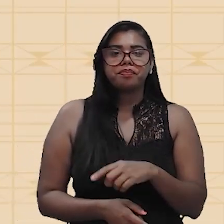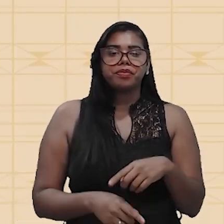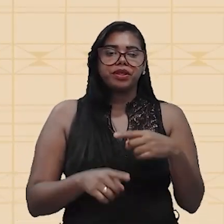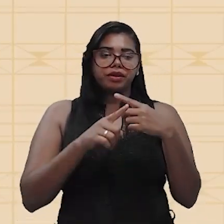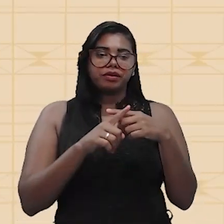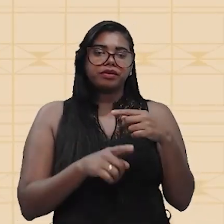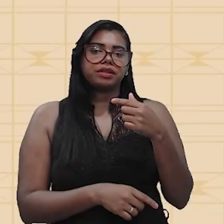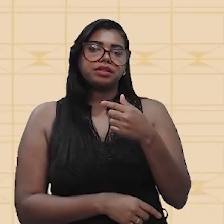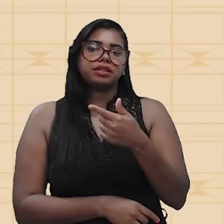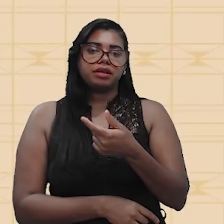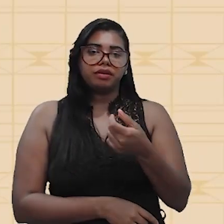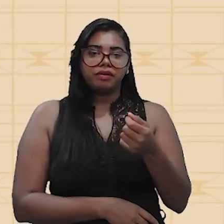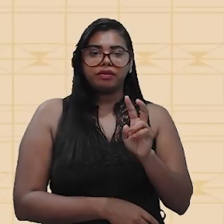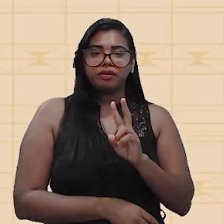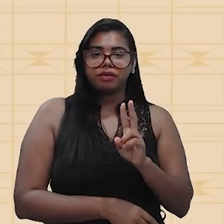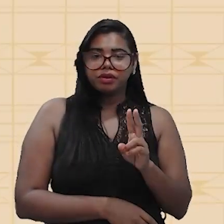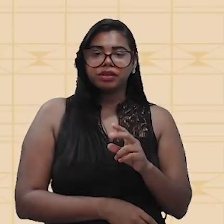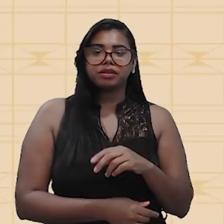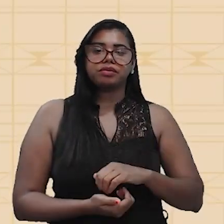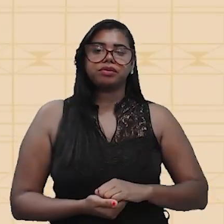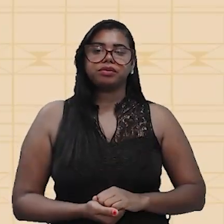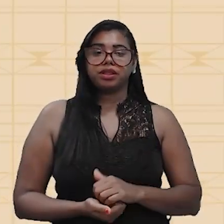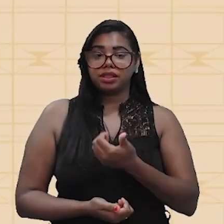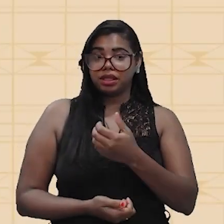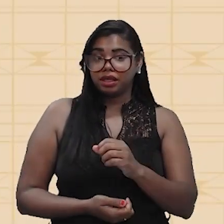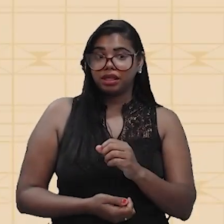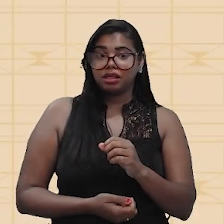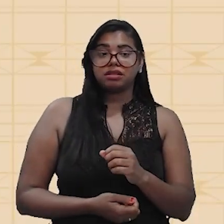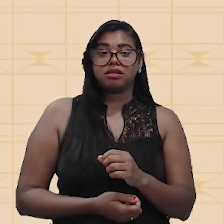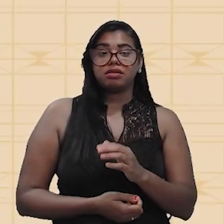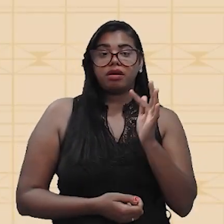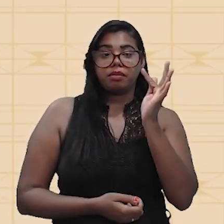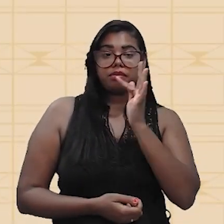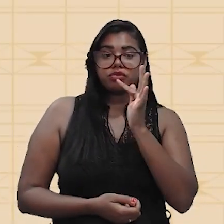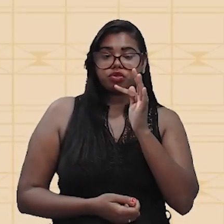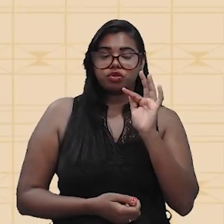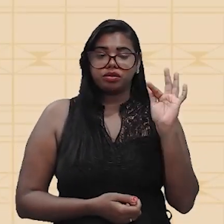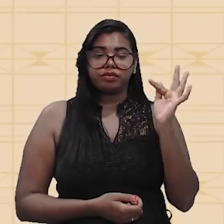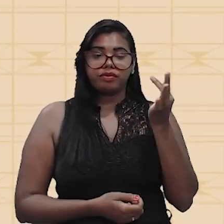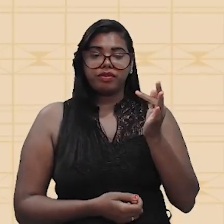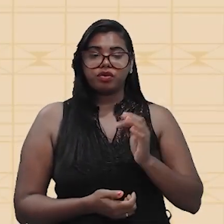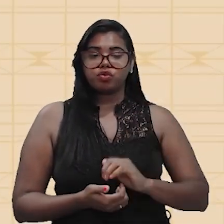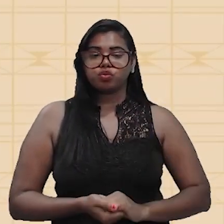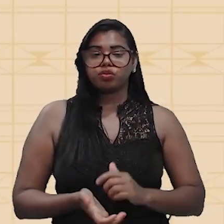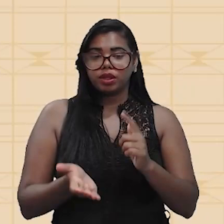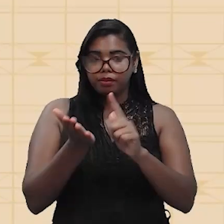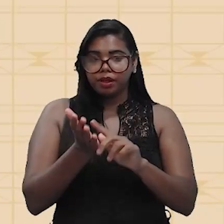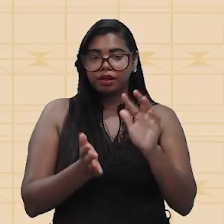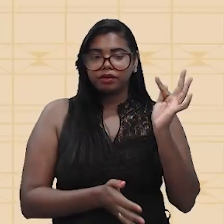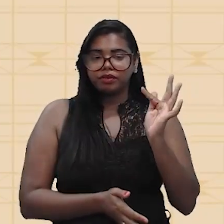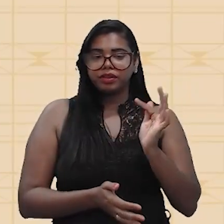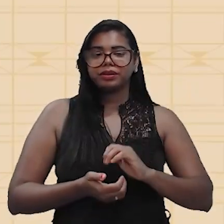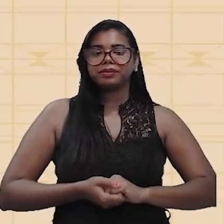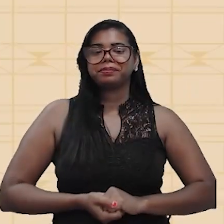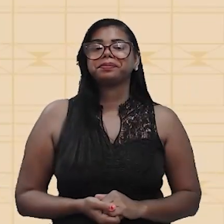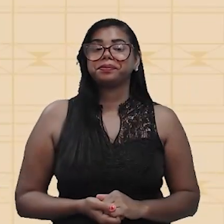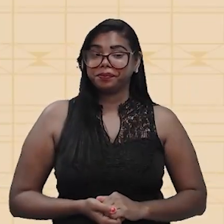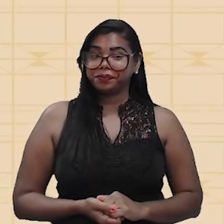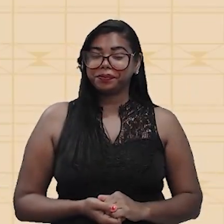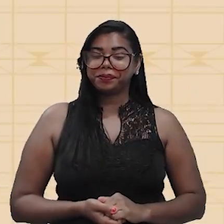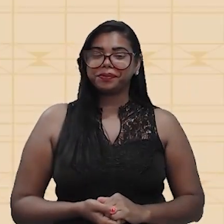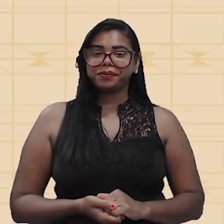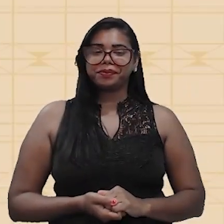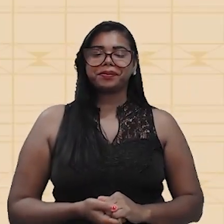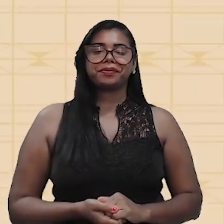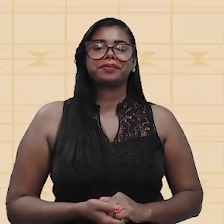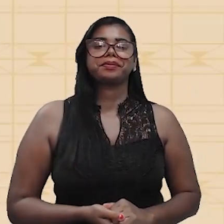lá no item dizia que é 10, então é falso. Marca como falso o item 1. Já na pergunta 2.2, ele pergunta se a resistência